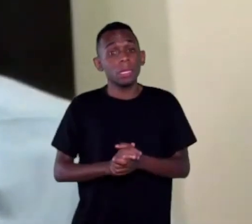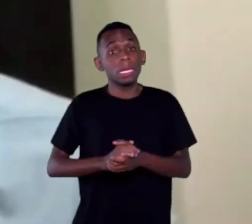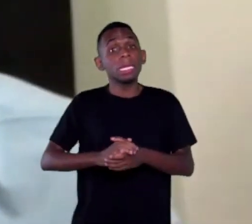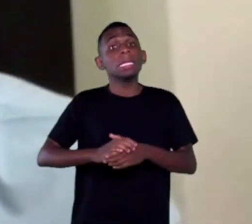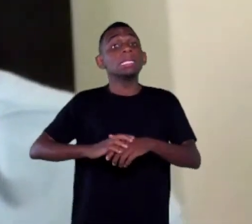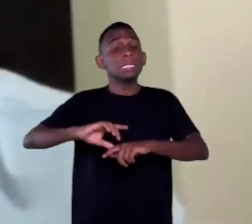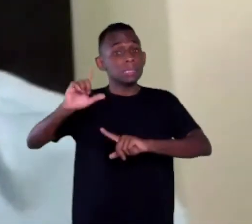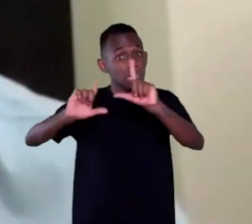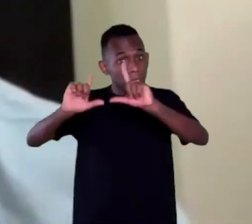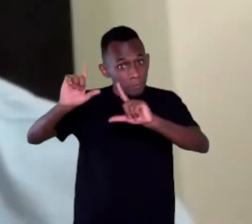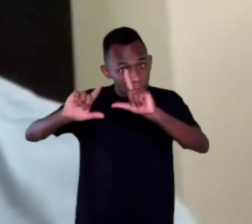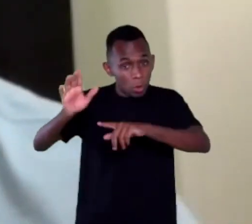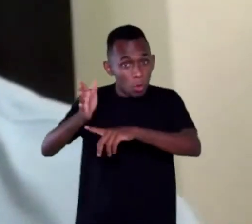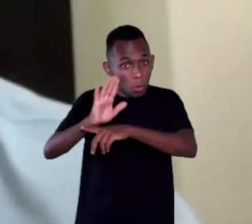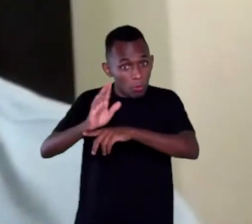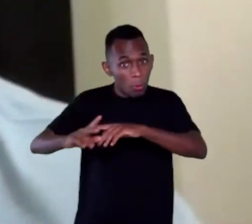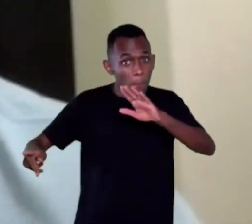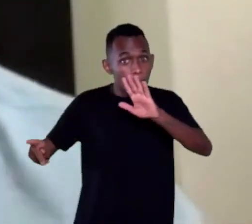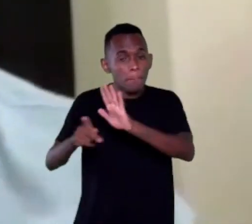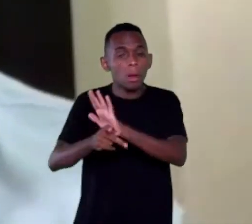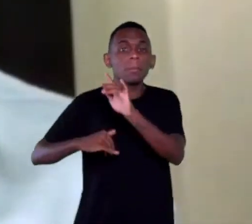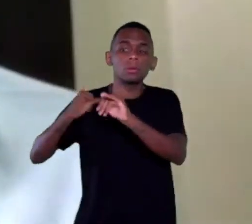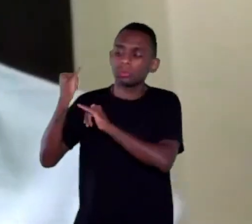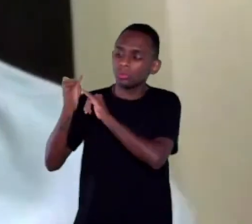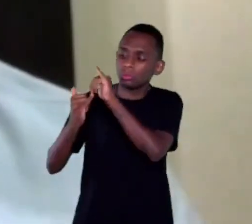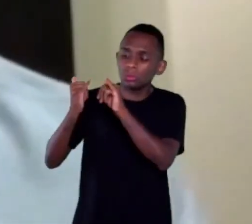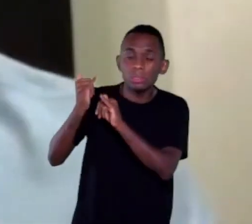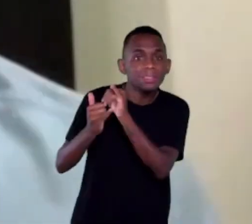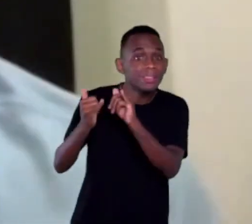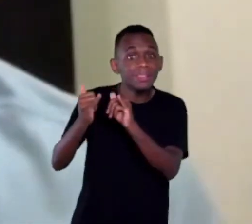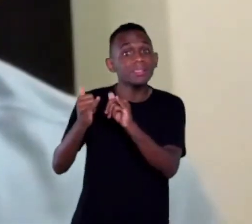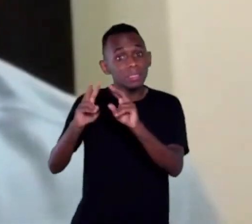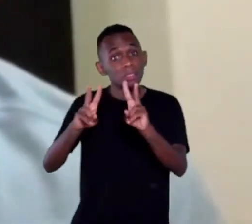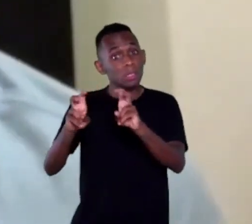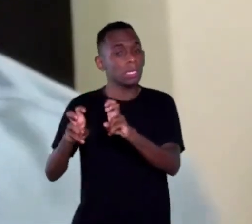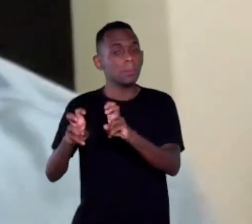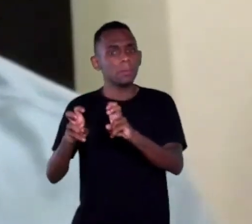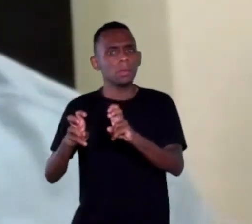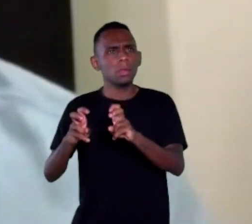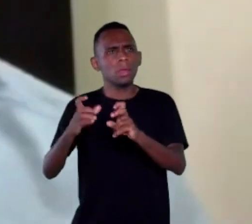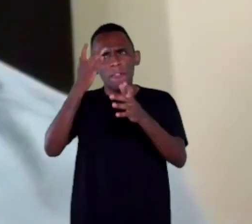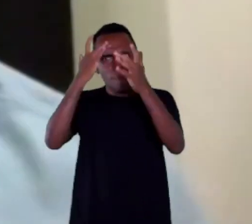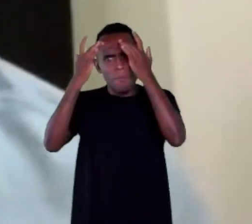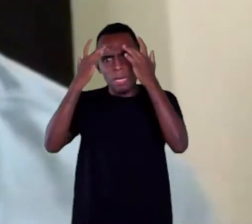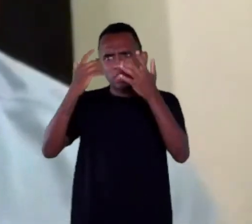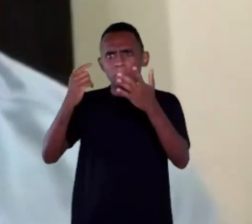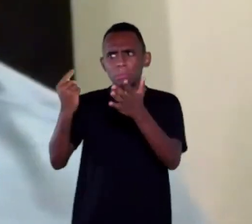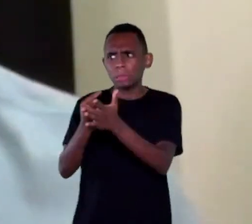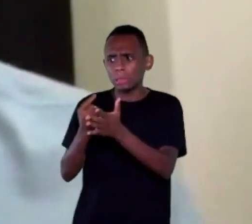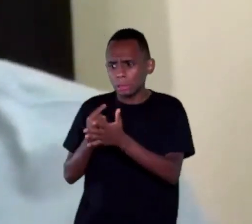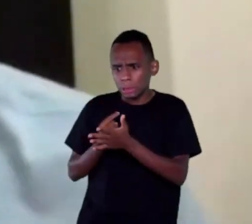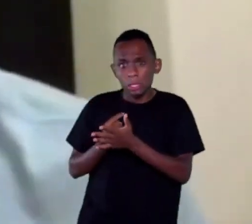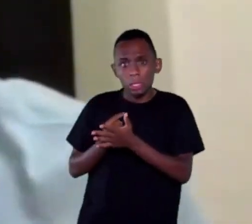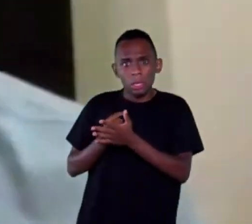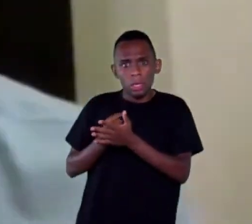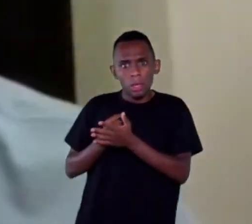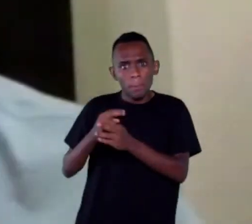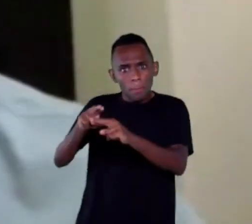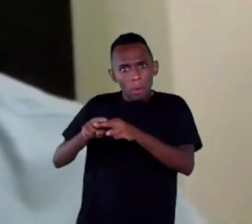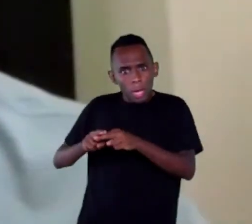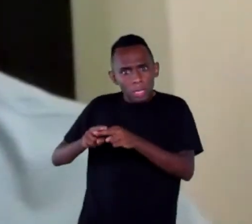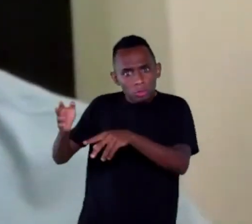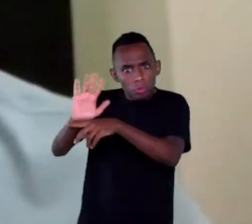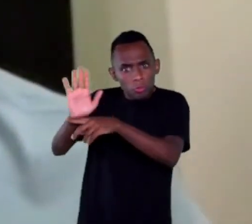a respeito de lenda. E parece assim, e muita gente me perguntou, você pegou a onda e fez um livro? Eu falei assim,